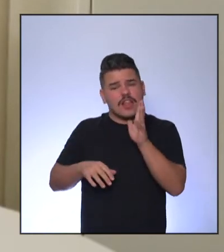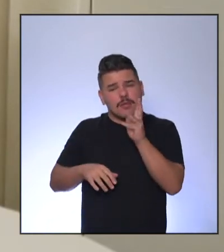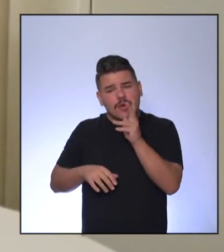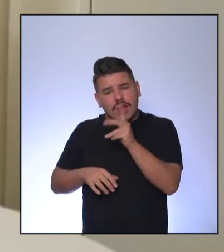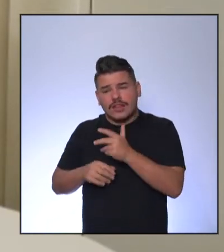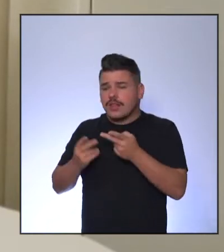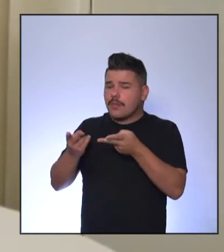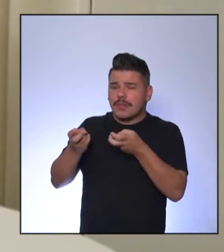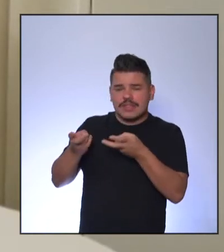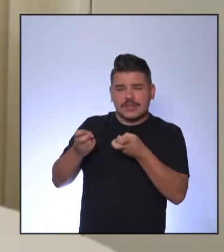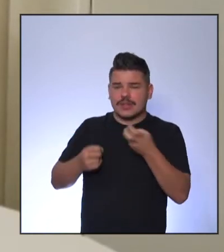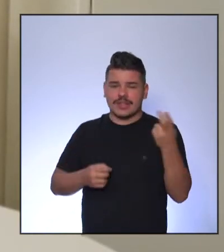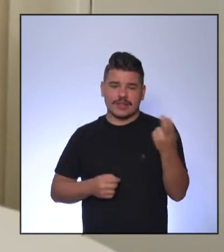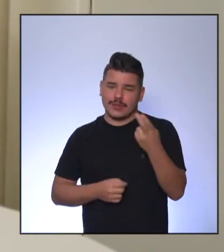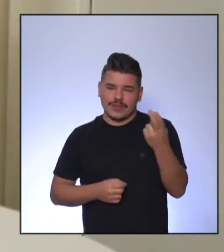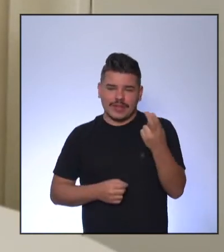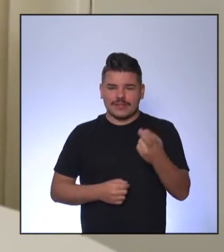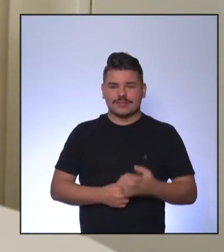consegue observar.